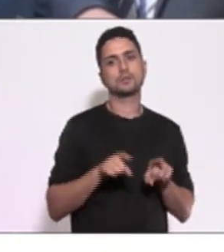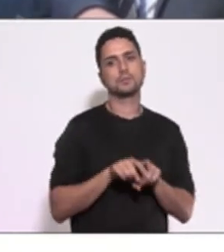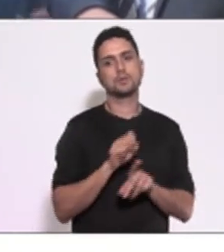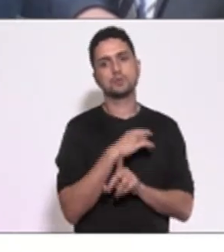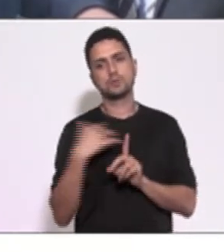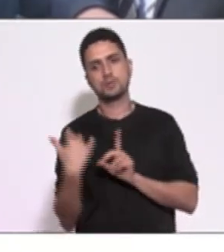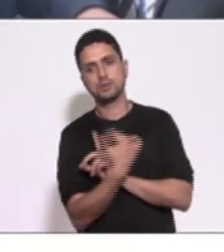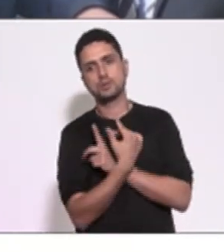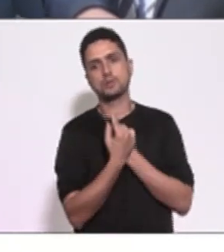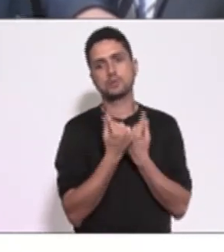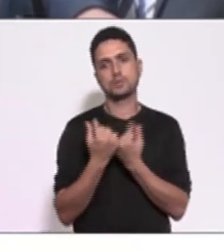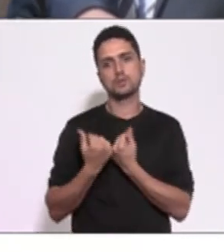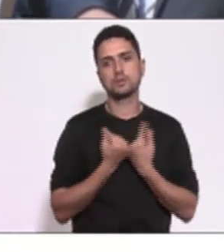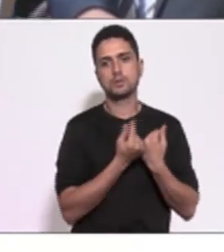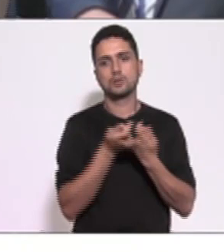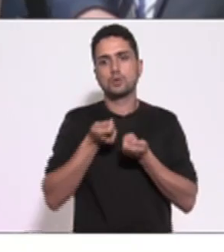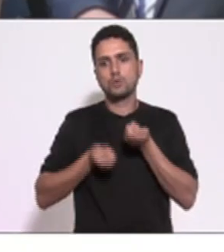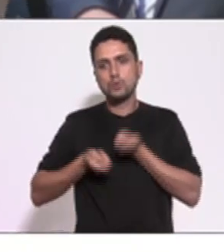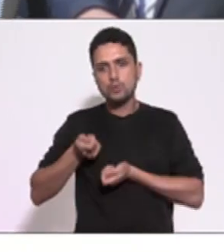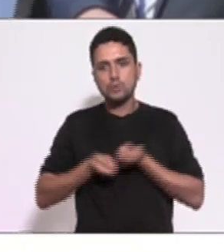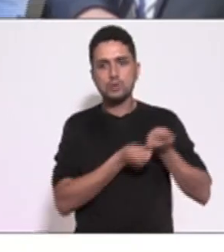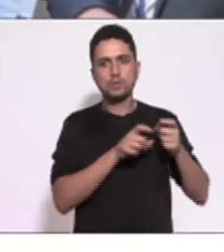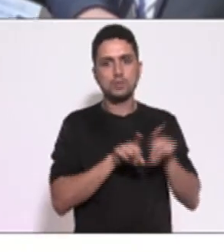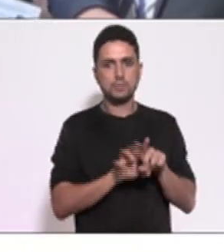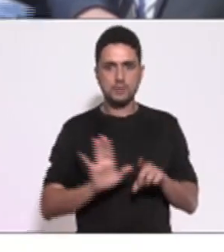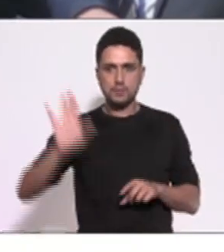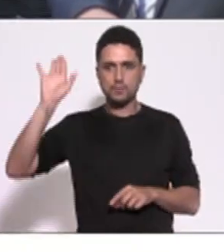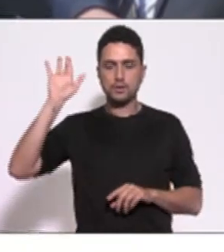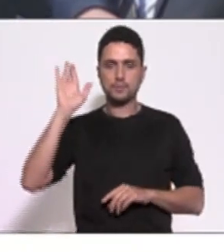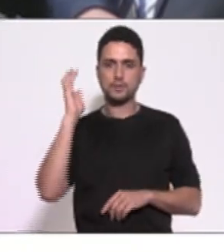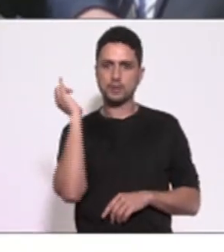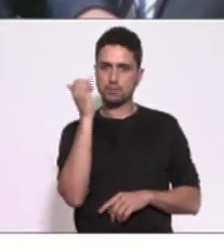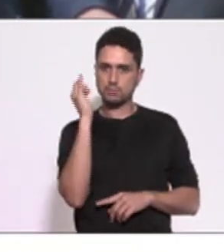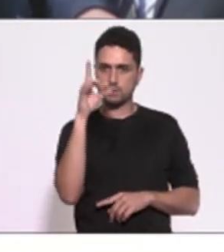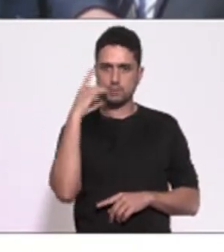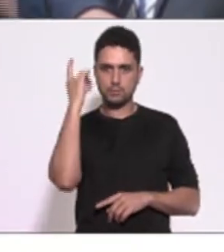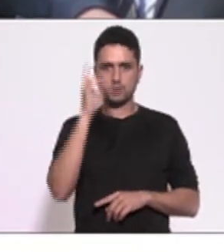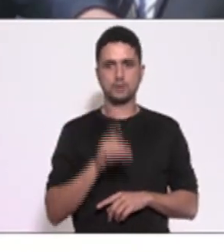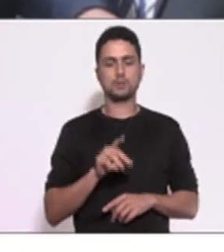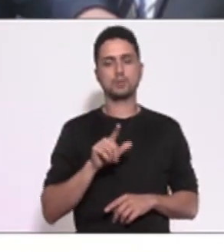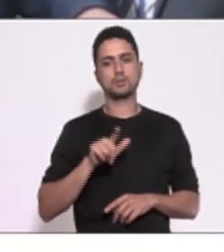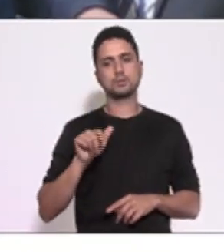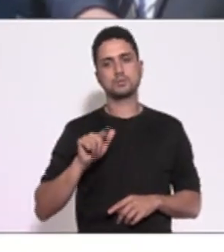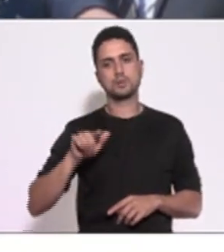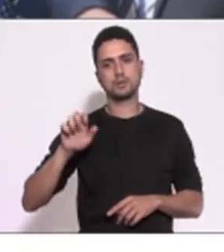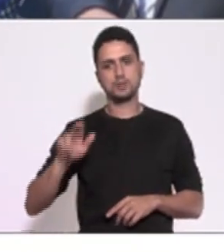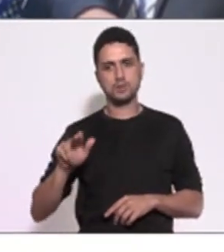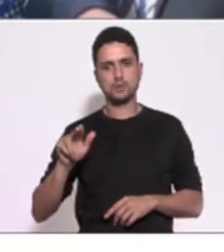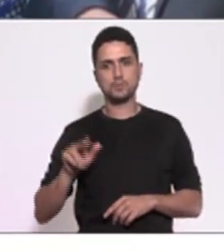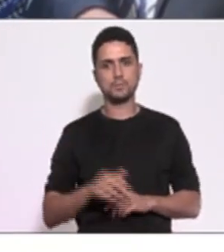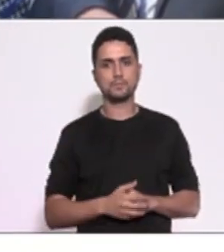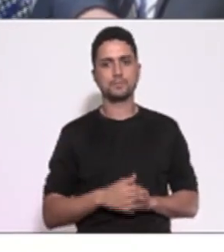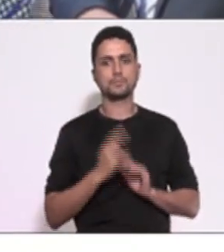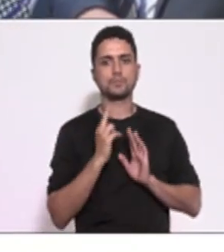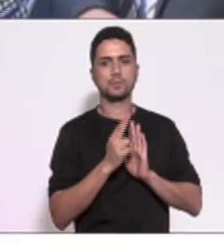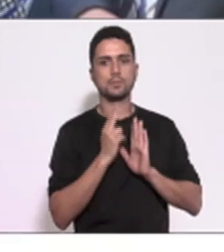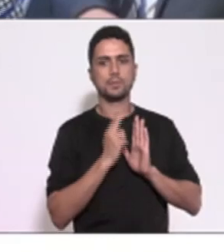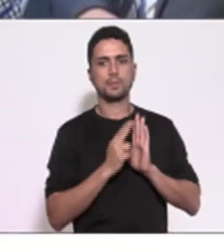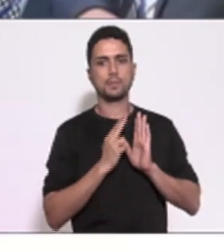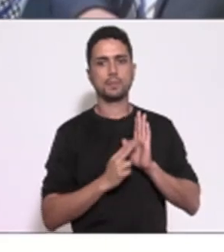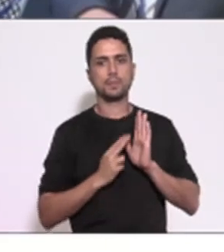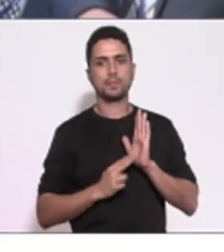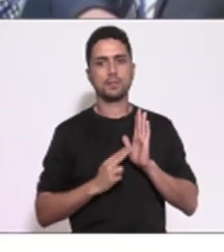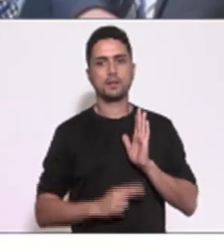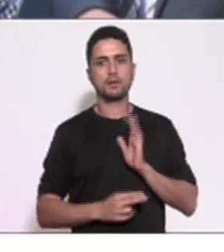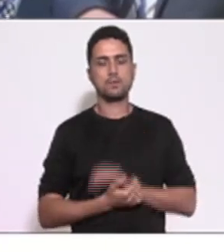orçamento, finanças, fiscalização financeira e controle favorável. Relatores, deputados Zaqueu Teixeira, Ana Paula Rechuan, Paulo Ramos, Gustavo Tutuca e